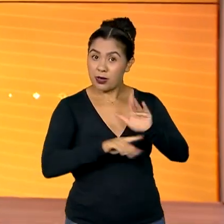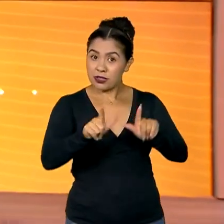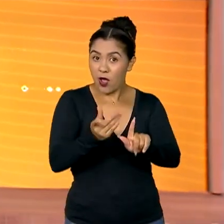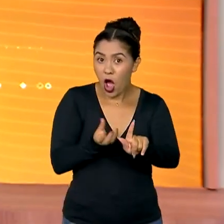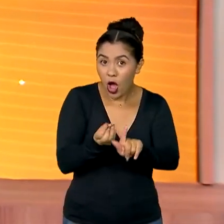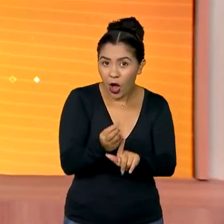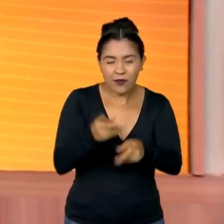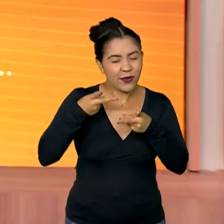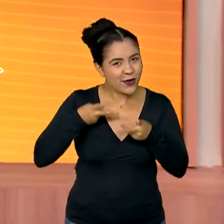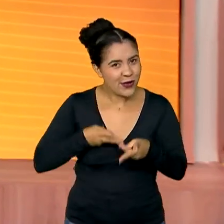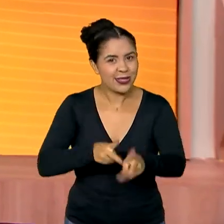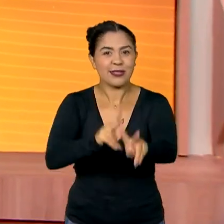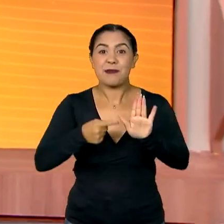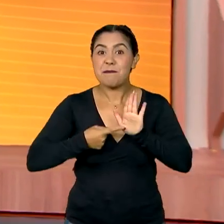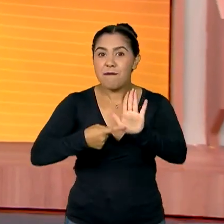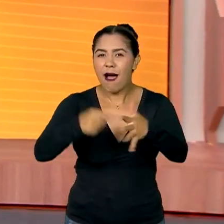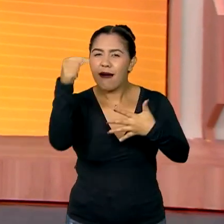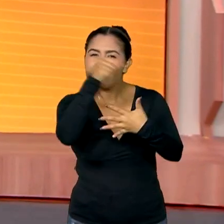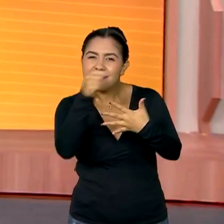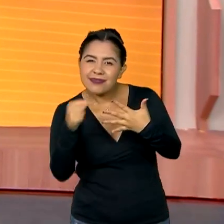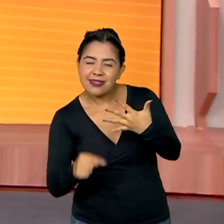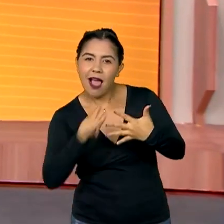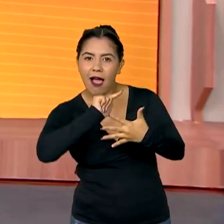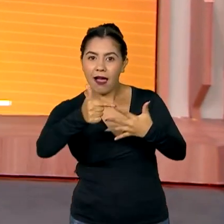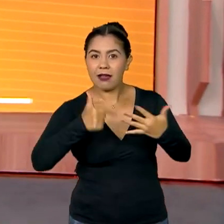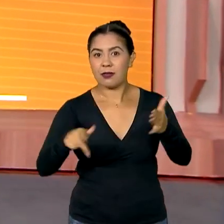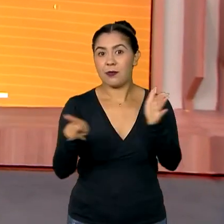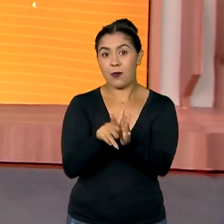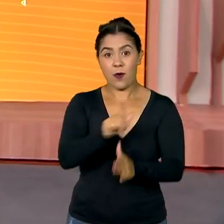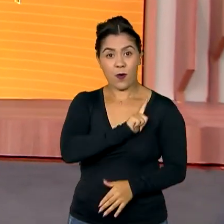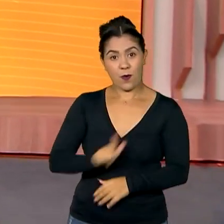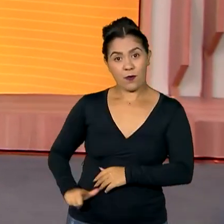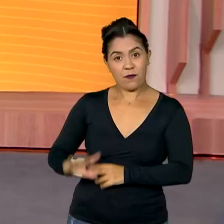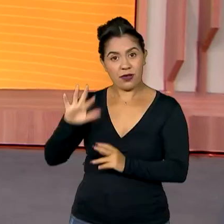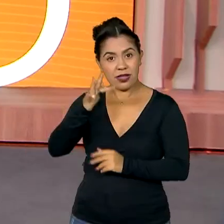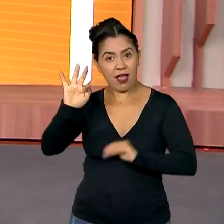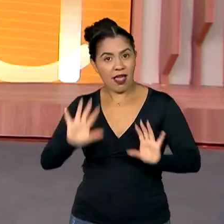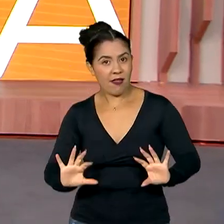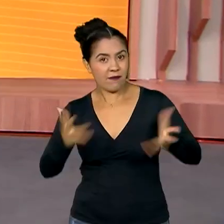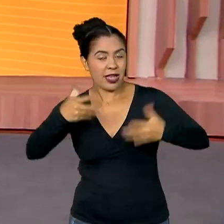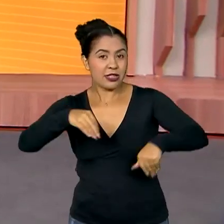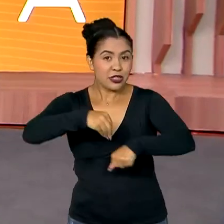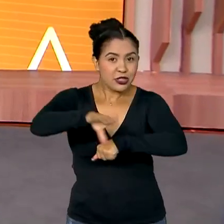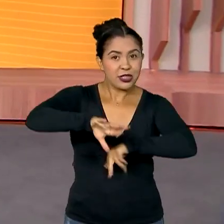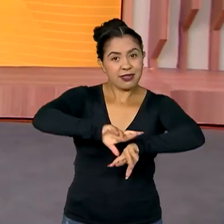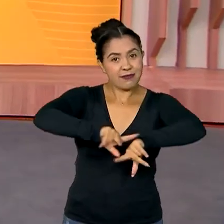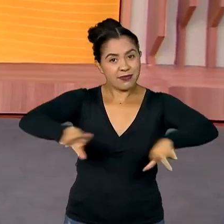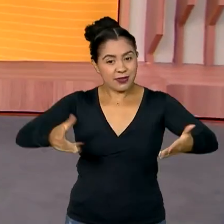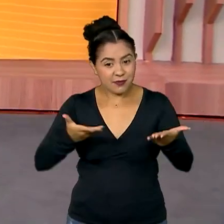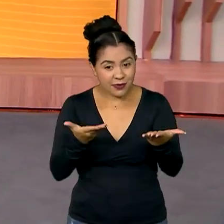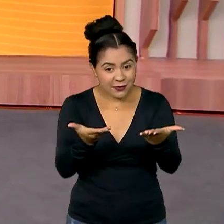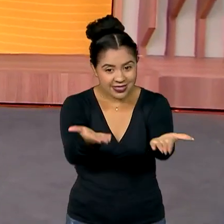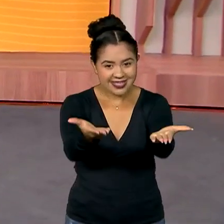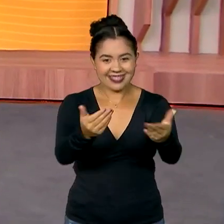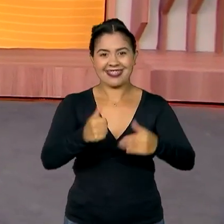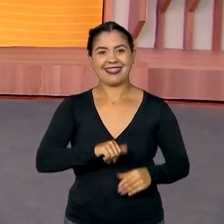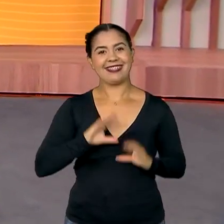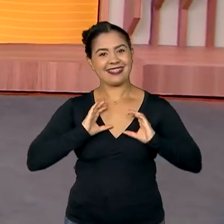com a programação, mostrando todas as ações do governo federal, com eventos ao vivo, dicas e serviços